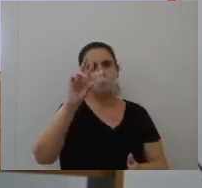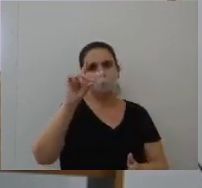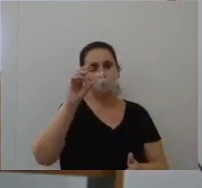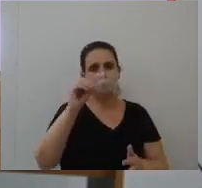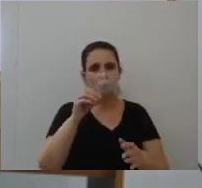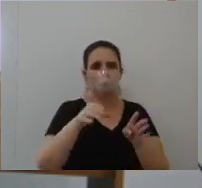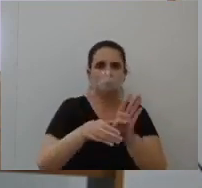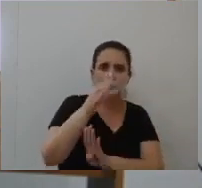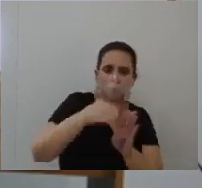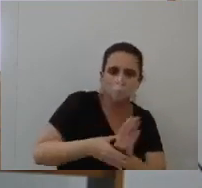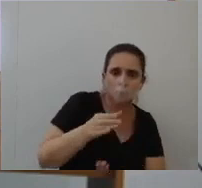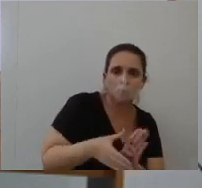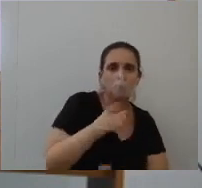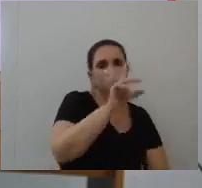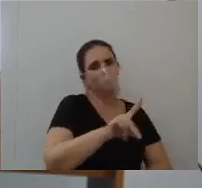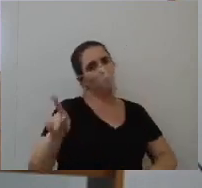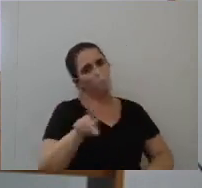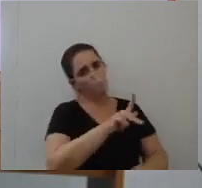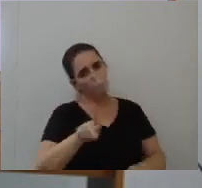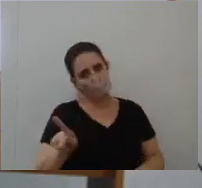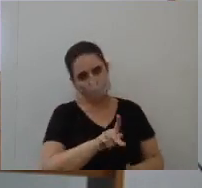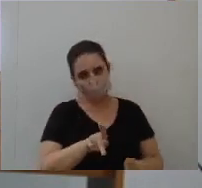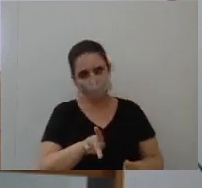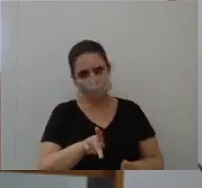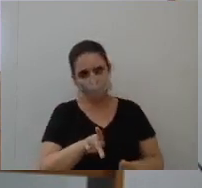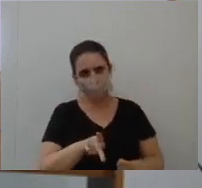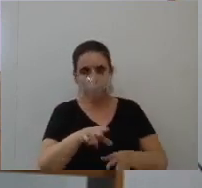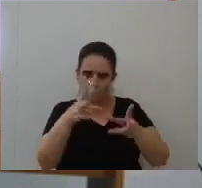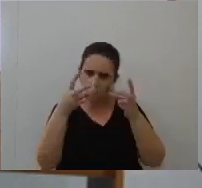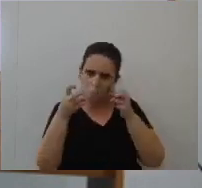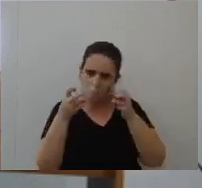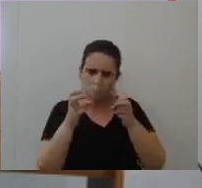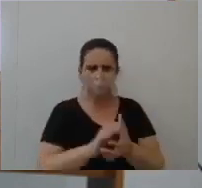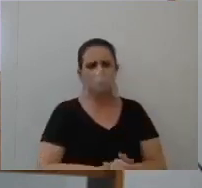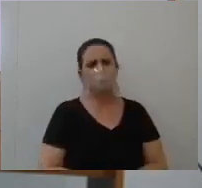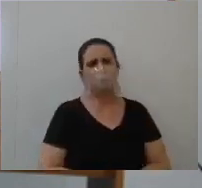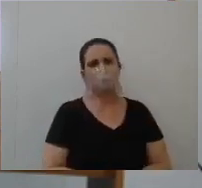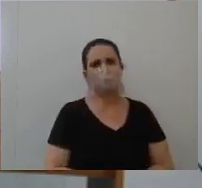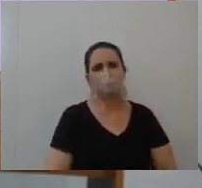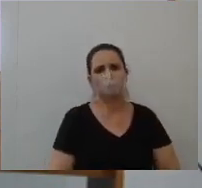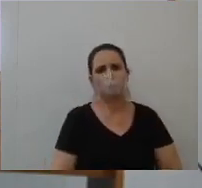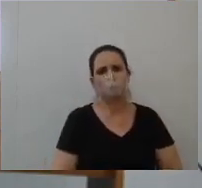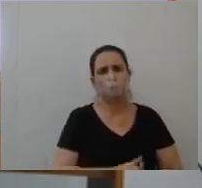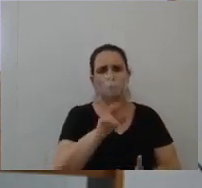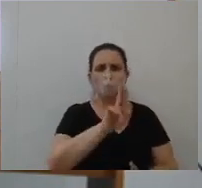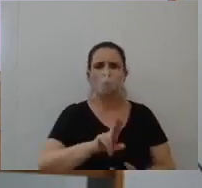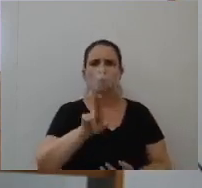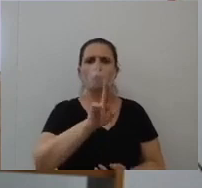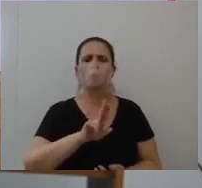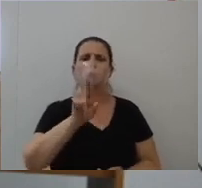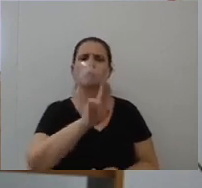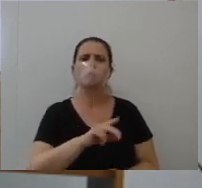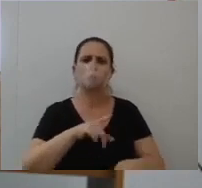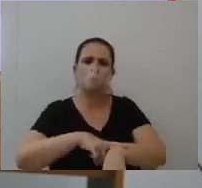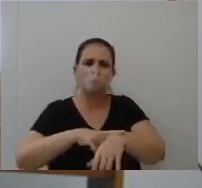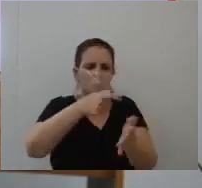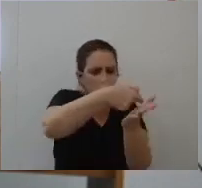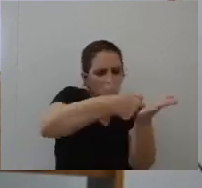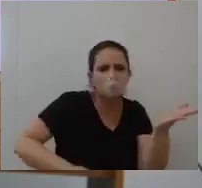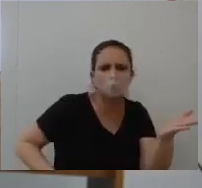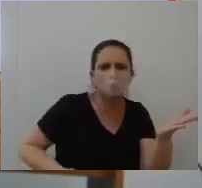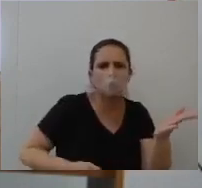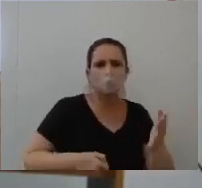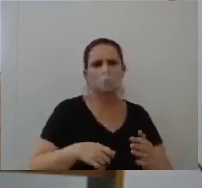as orientações do professor. Percebe? Ó, quando a gente vai utilizar na hora da redação